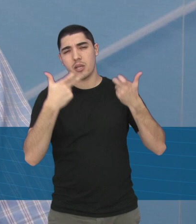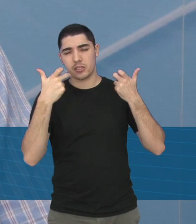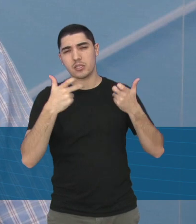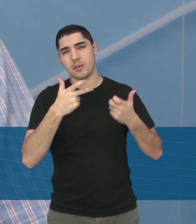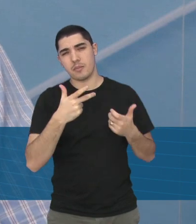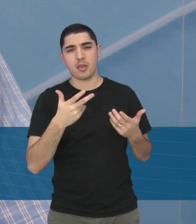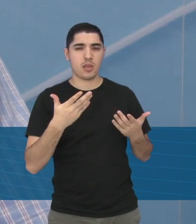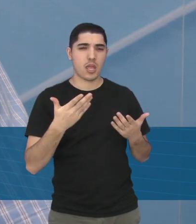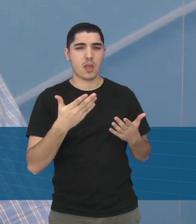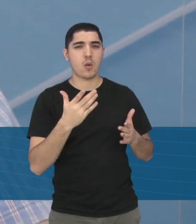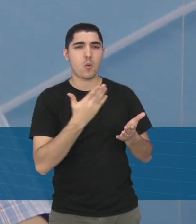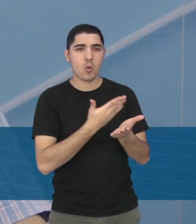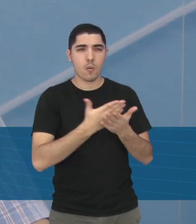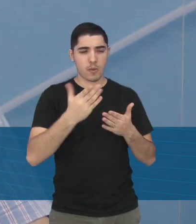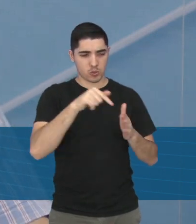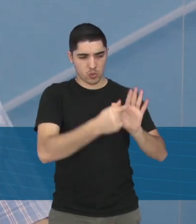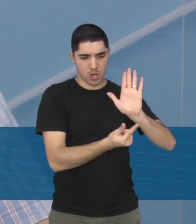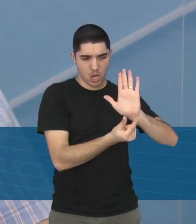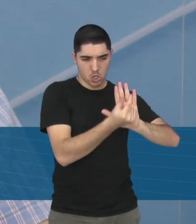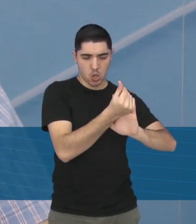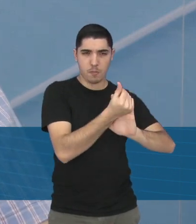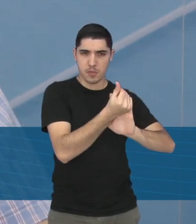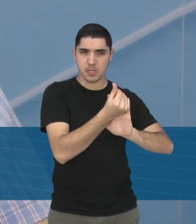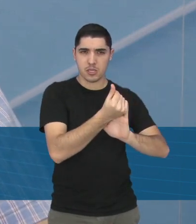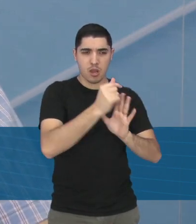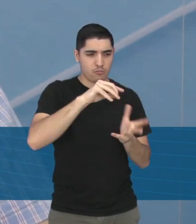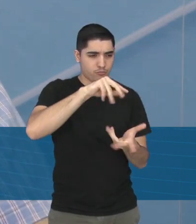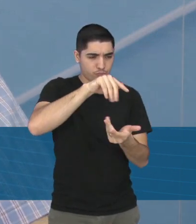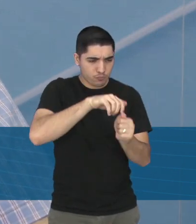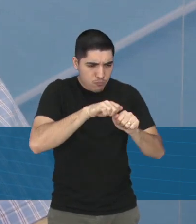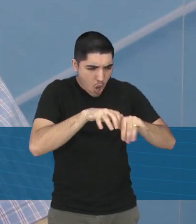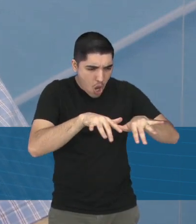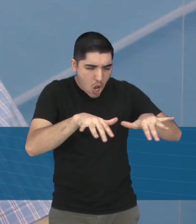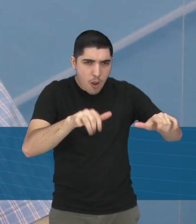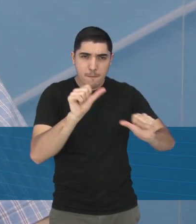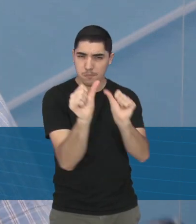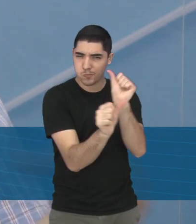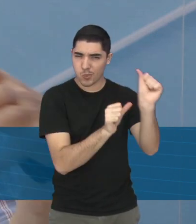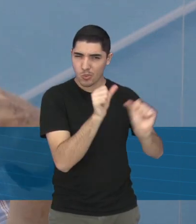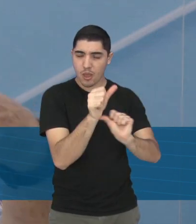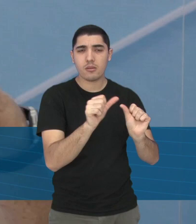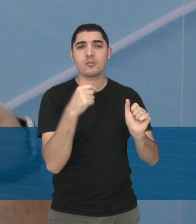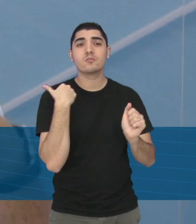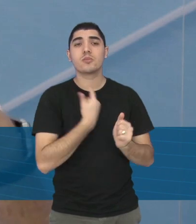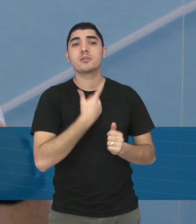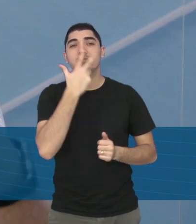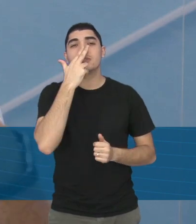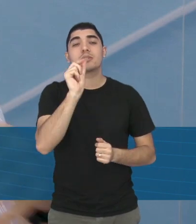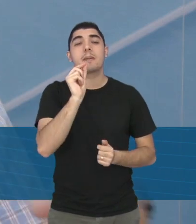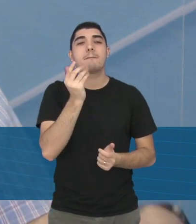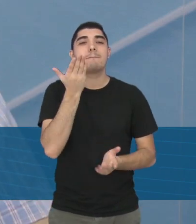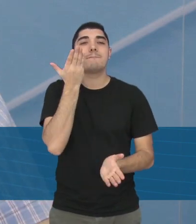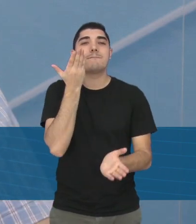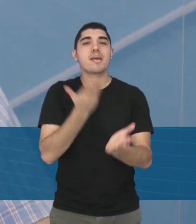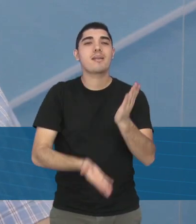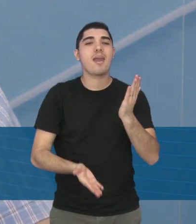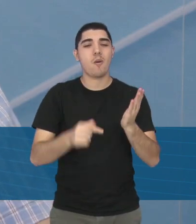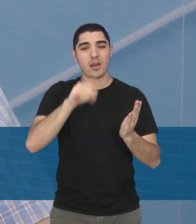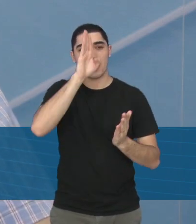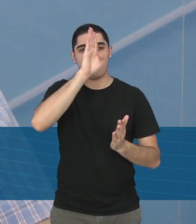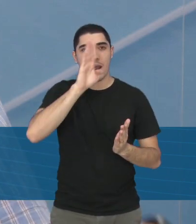no processo de globalização da economia, nós perdemos a nossa capacidade de competitividade